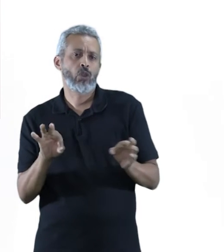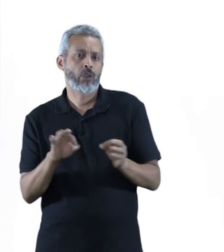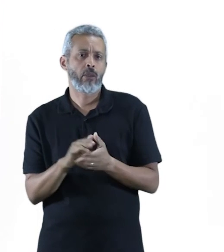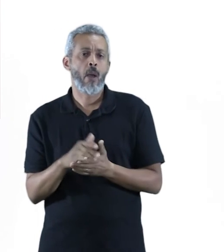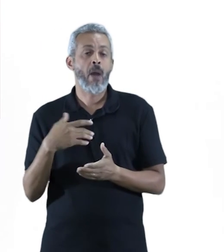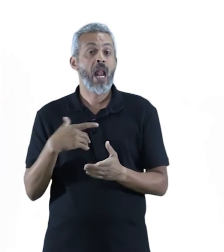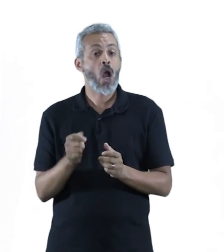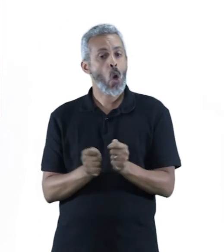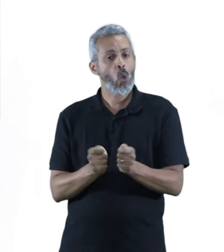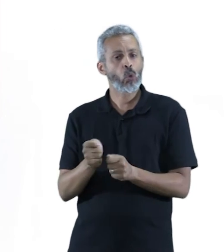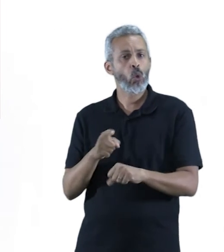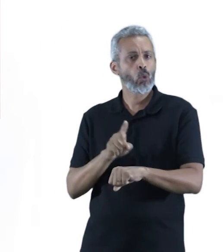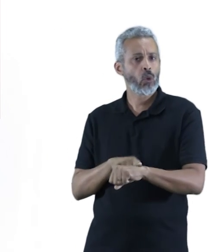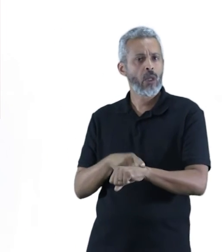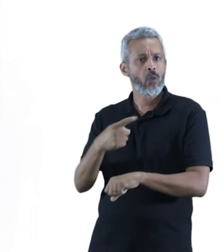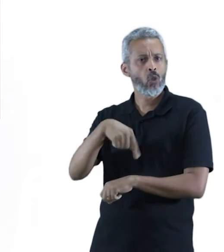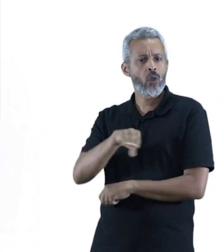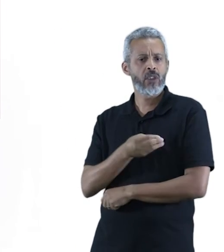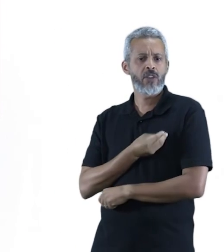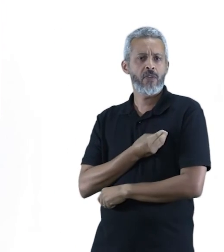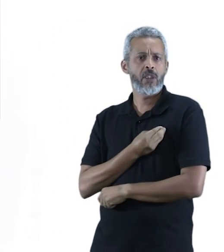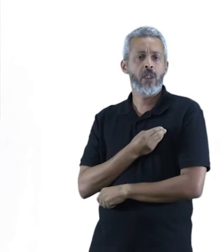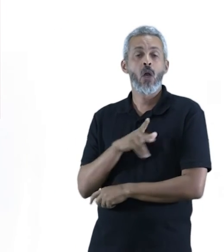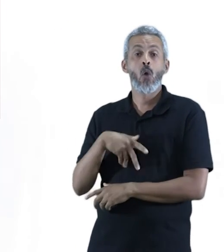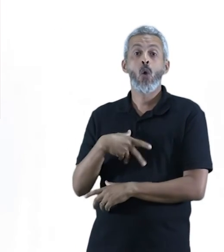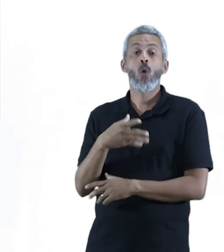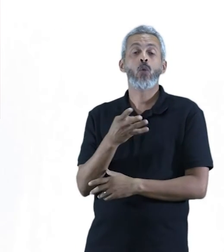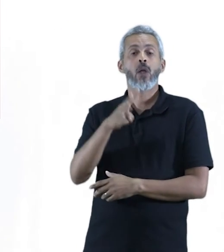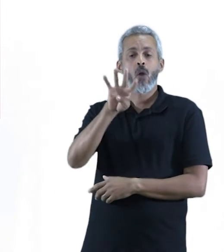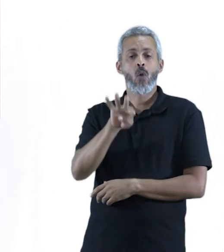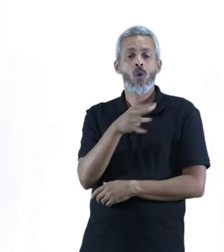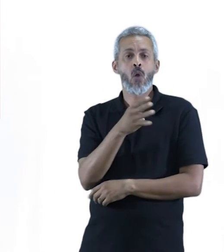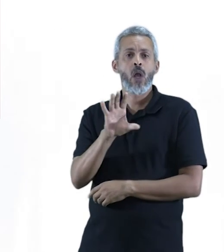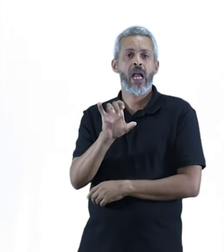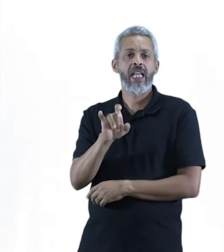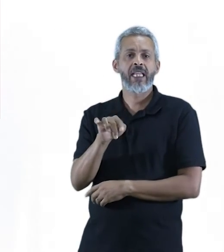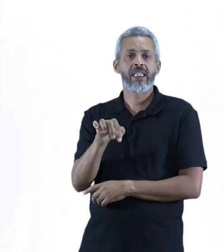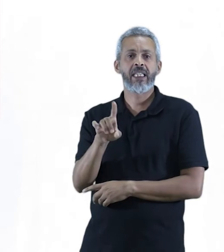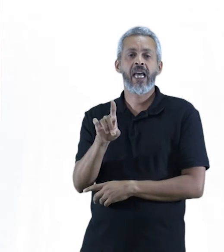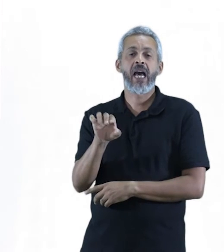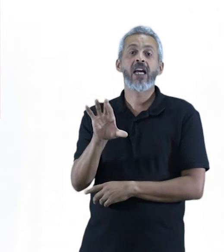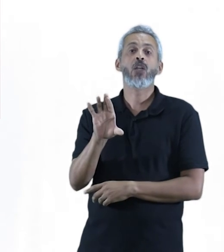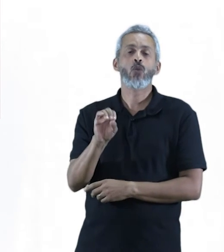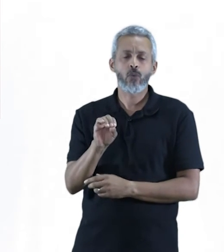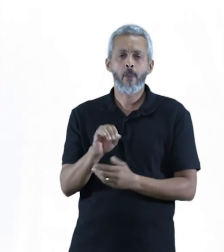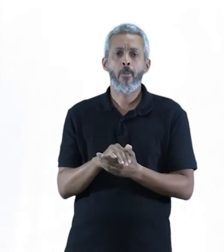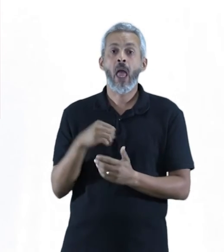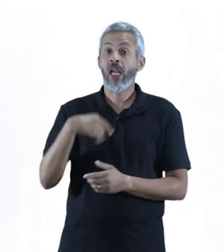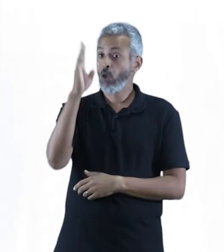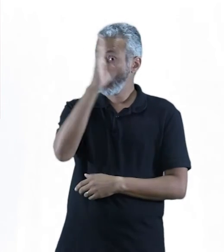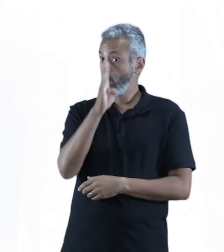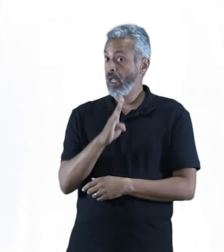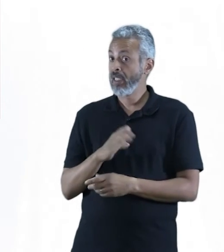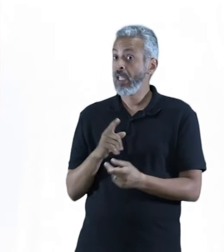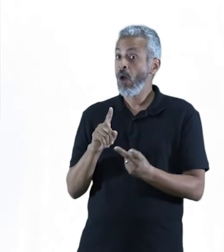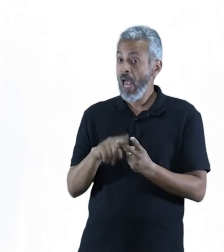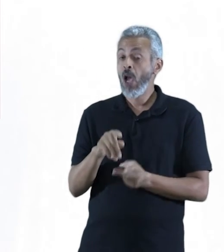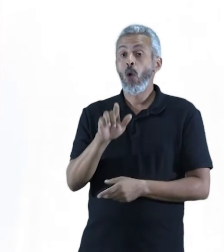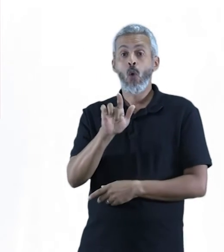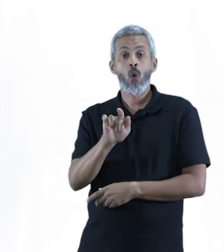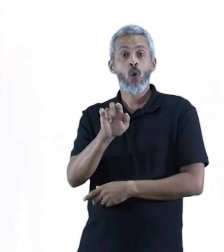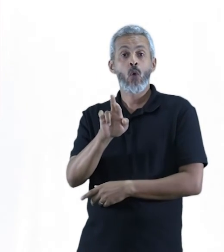Para controle do tempo em nossas vidas, usamos um calendário. No Brasil, usamos o